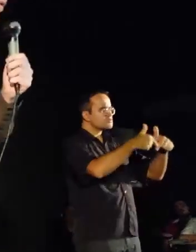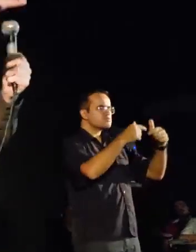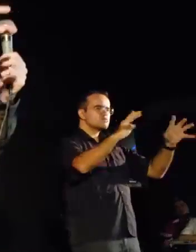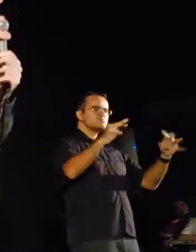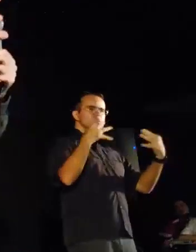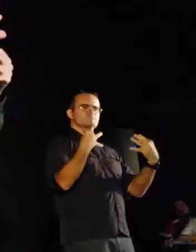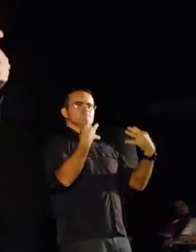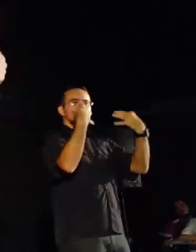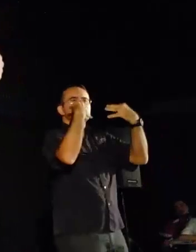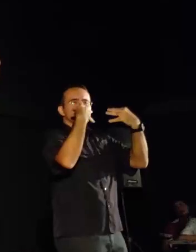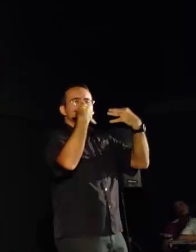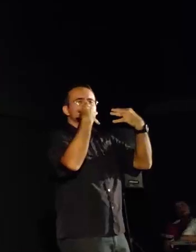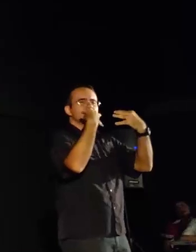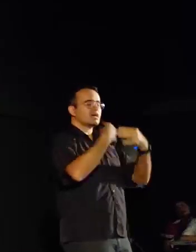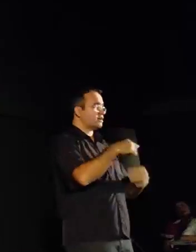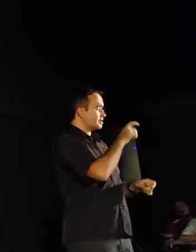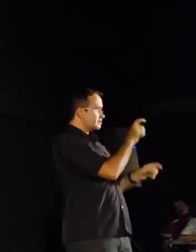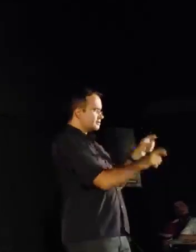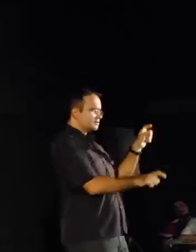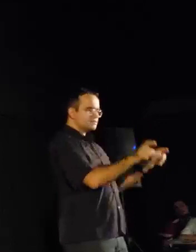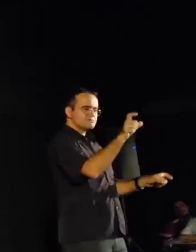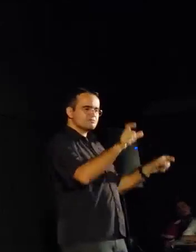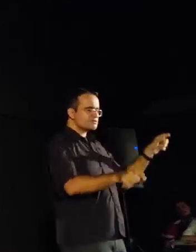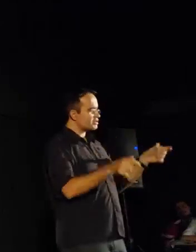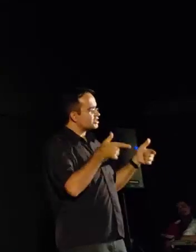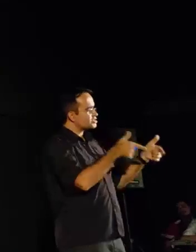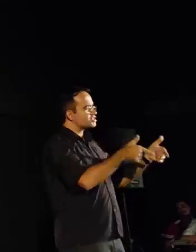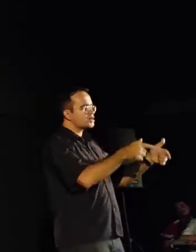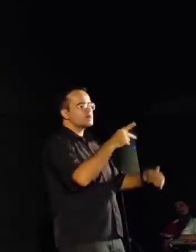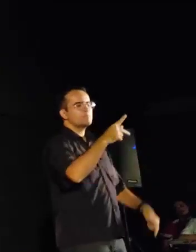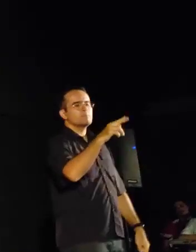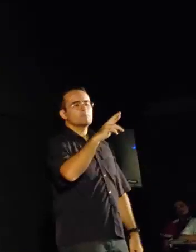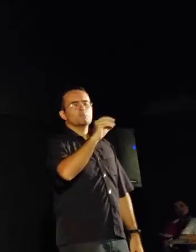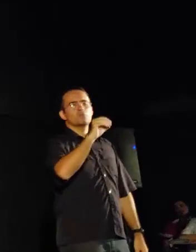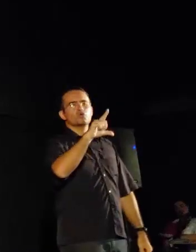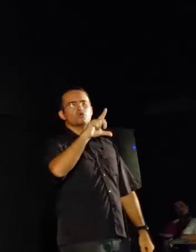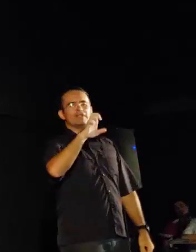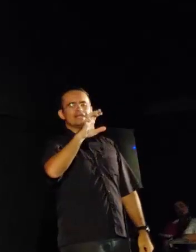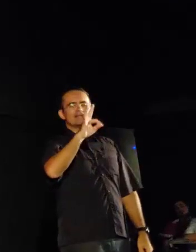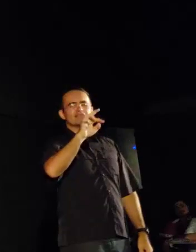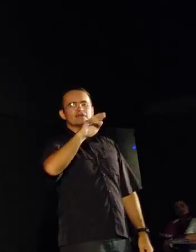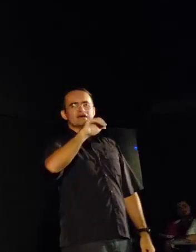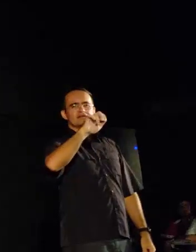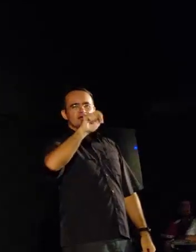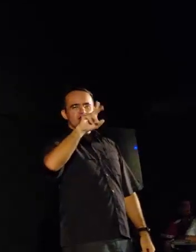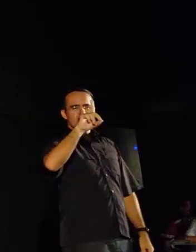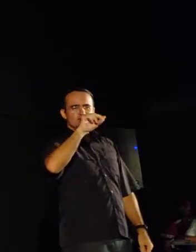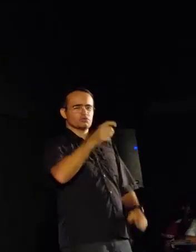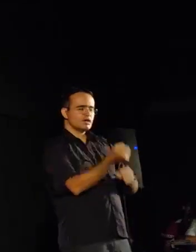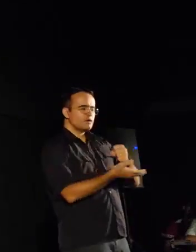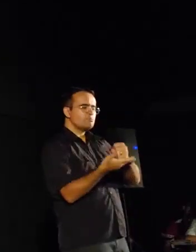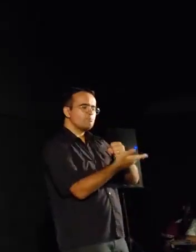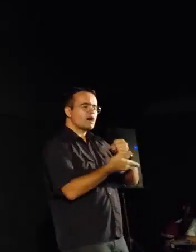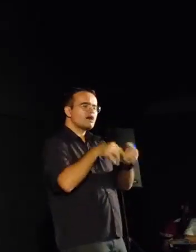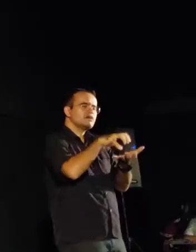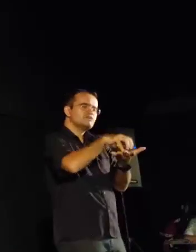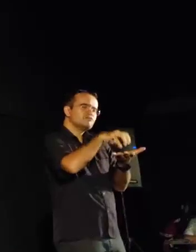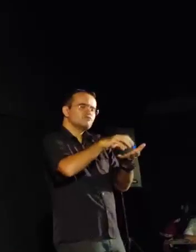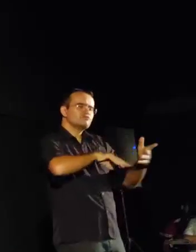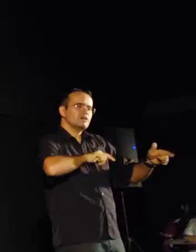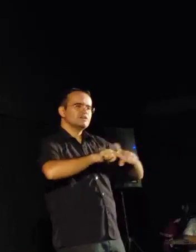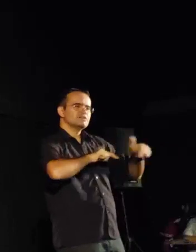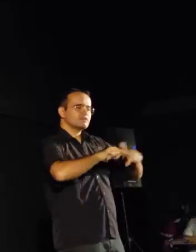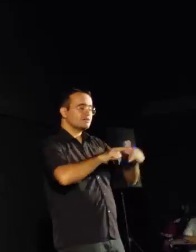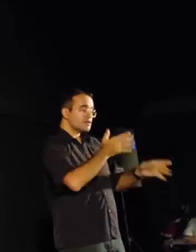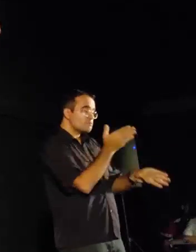várias figuras, e que foi chamado naquele momento de proletariado. Foi graças a isso, entre outras coisas, que